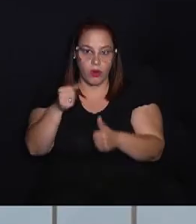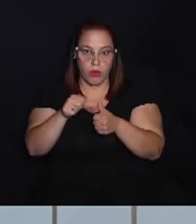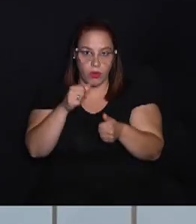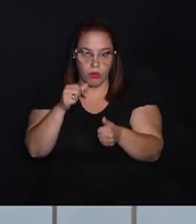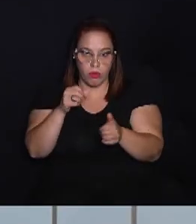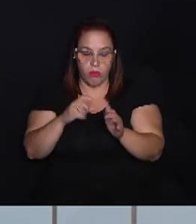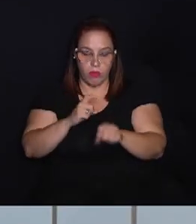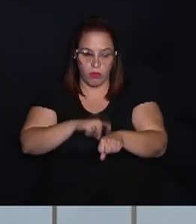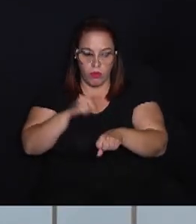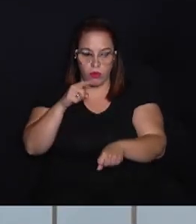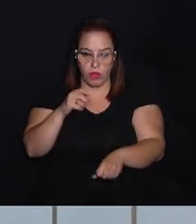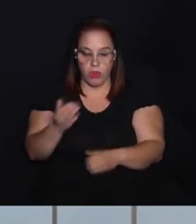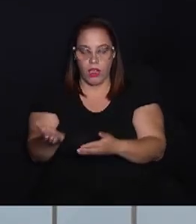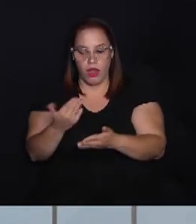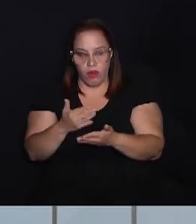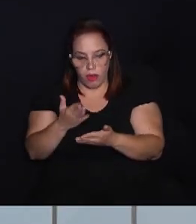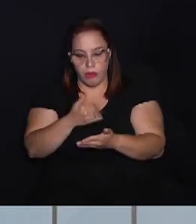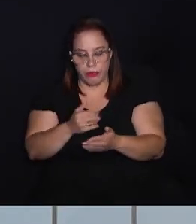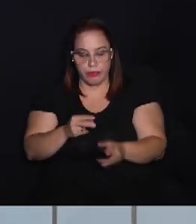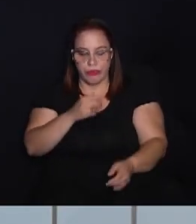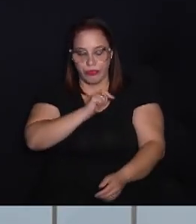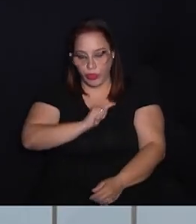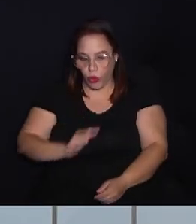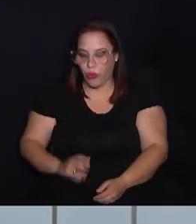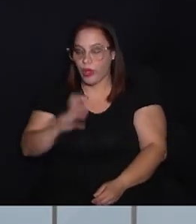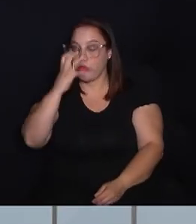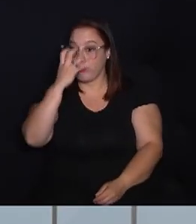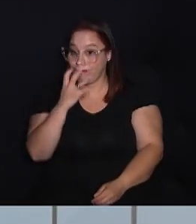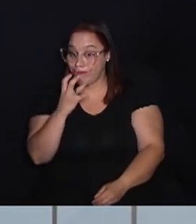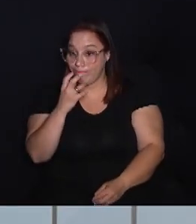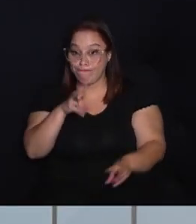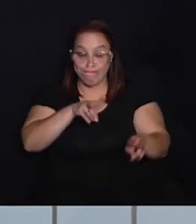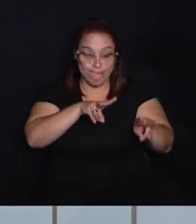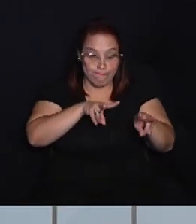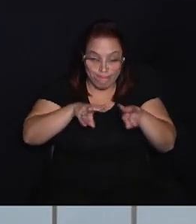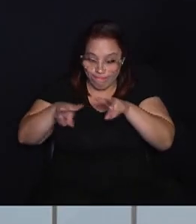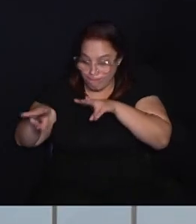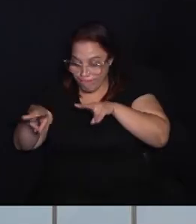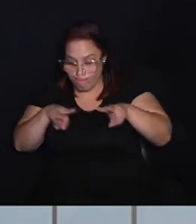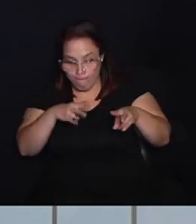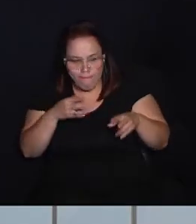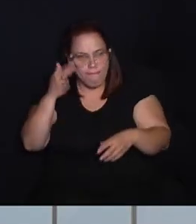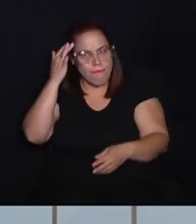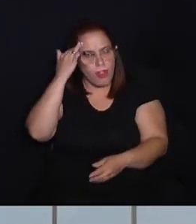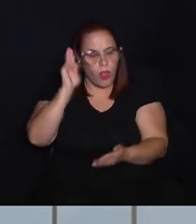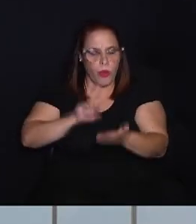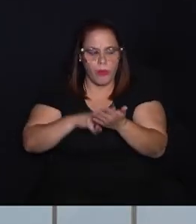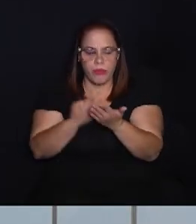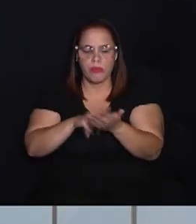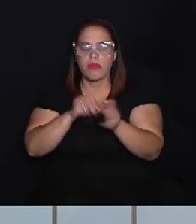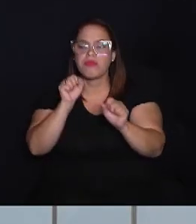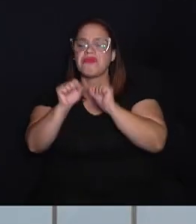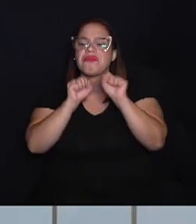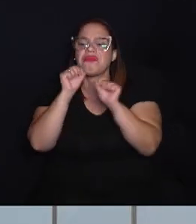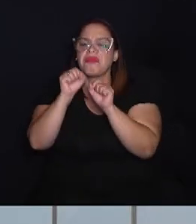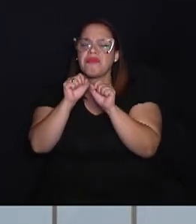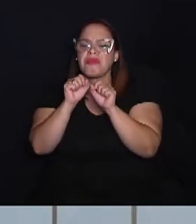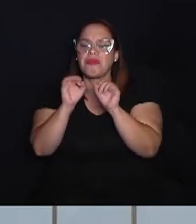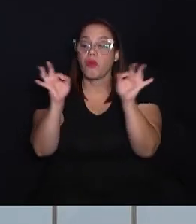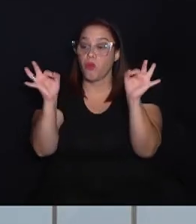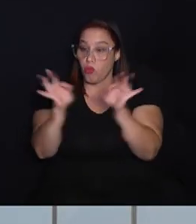Eu acho que todos os vereadores, candidatos, mesmo aqueles que não se elegeram, fizeram um